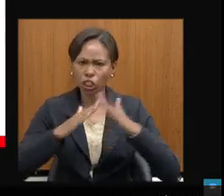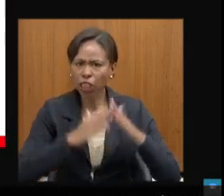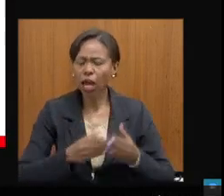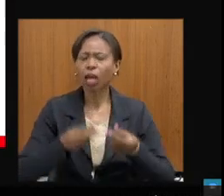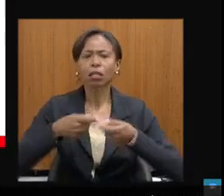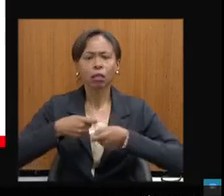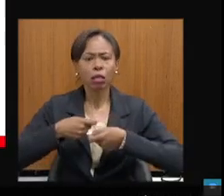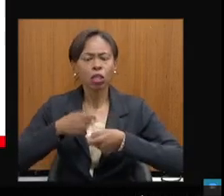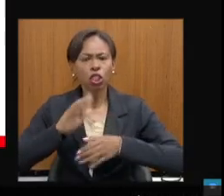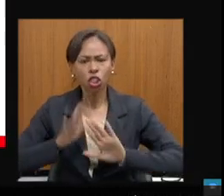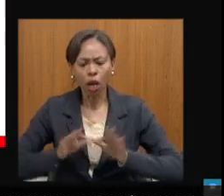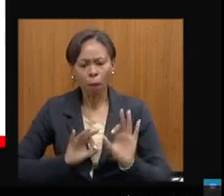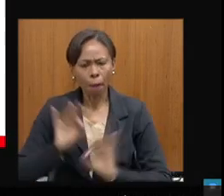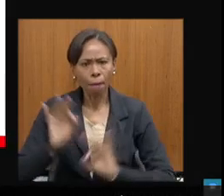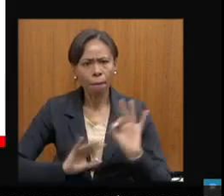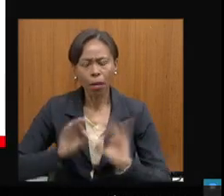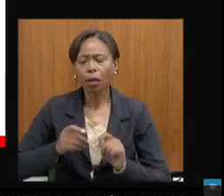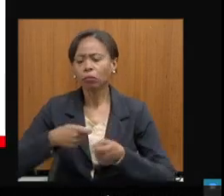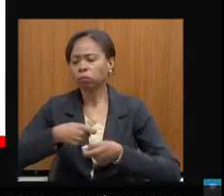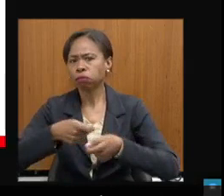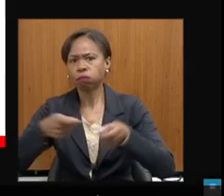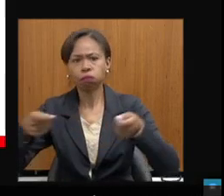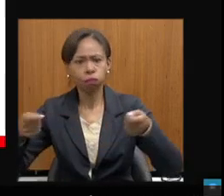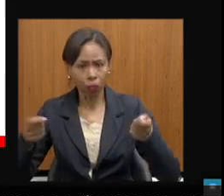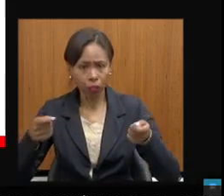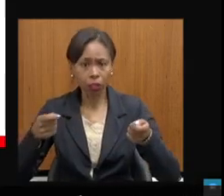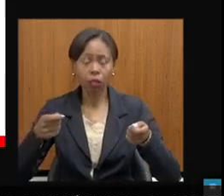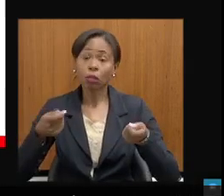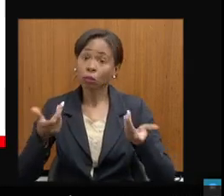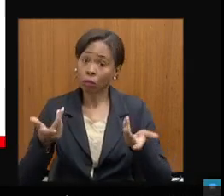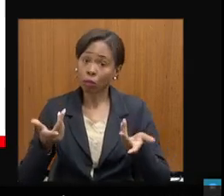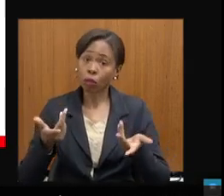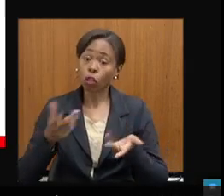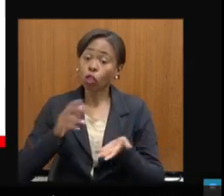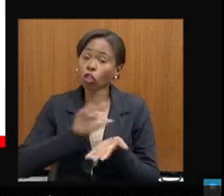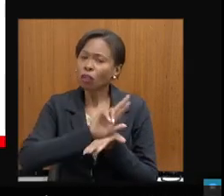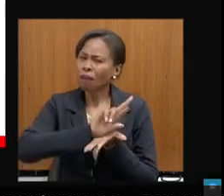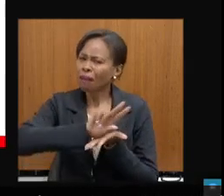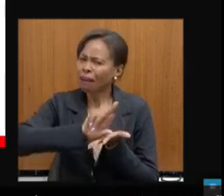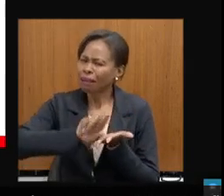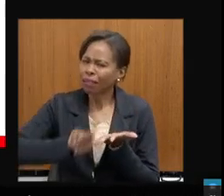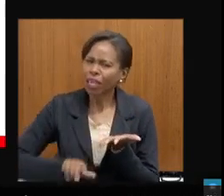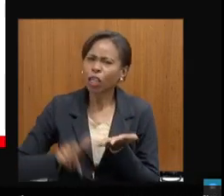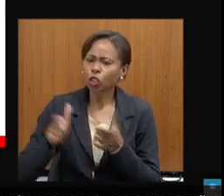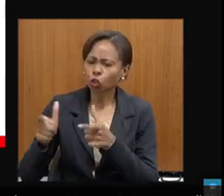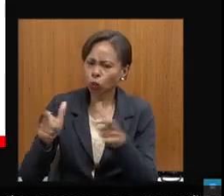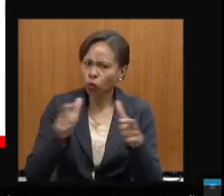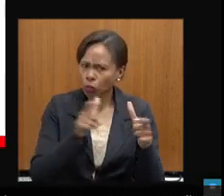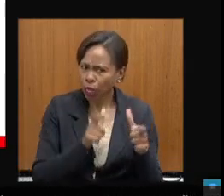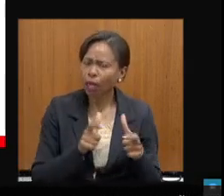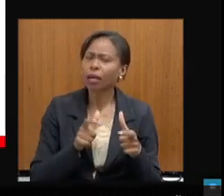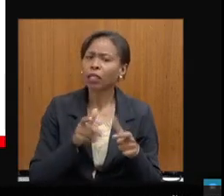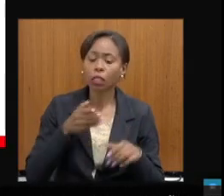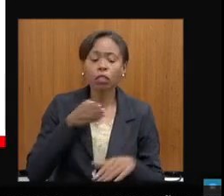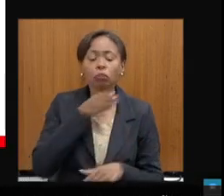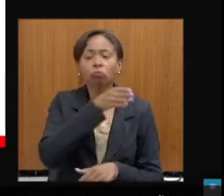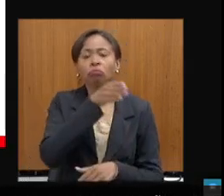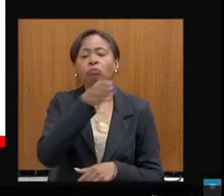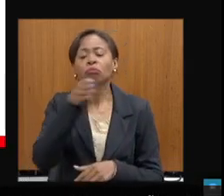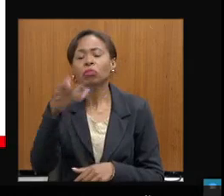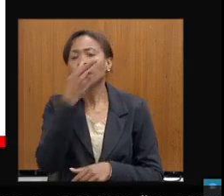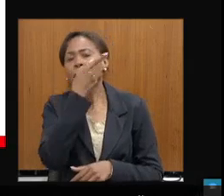processamento rodando aí com as os diversos núcleos urbanos sendo visitados sendo